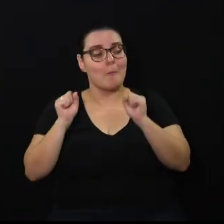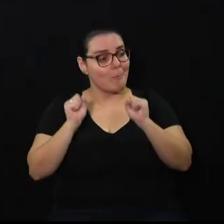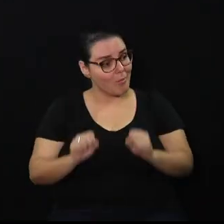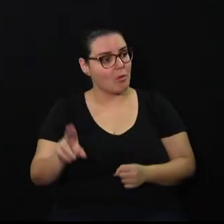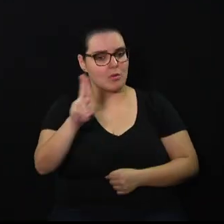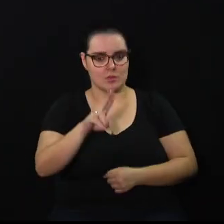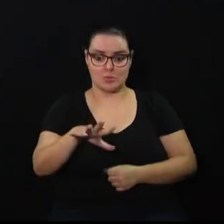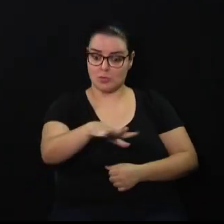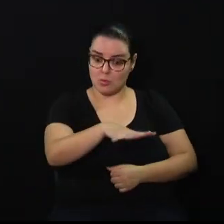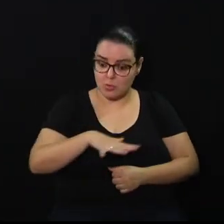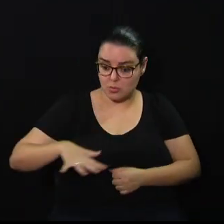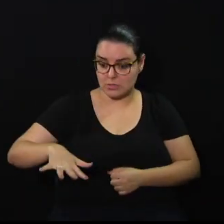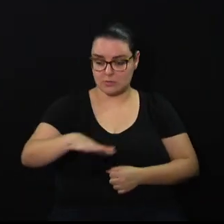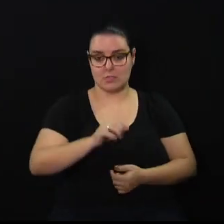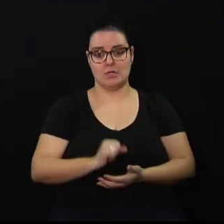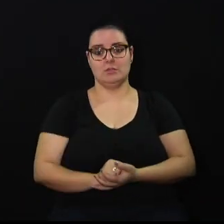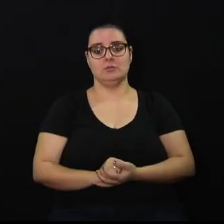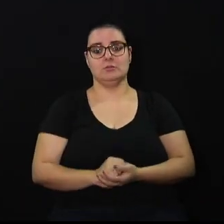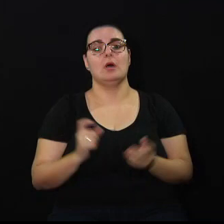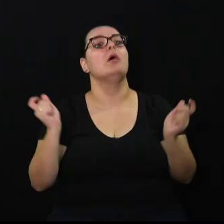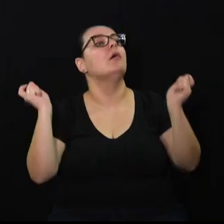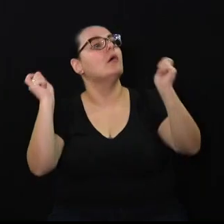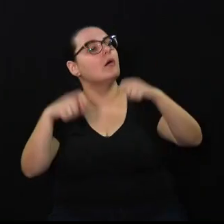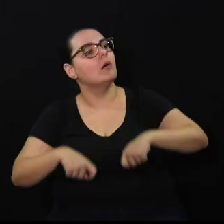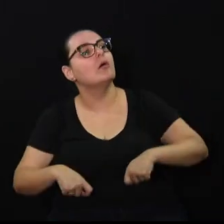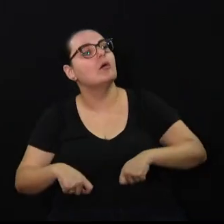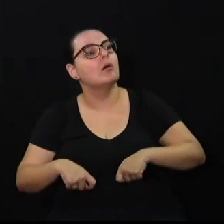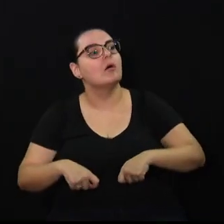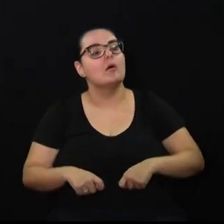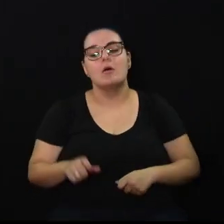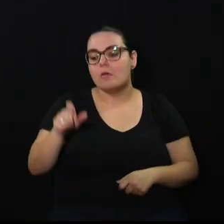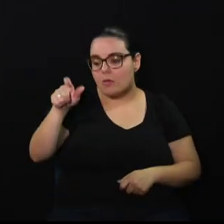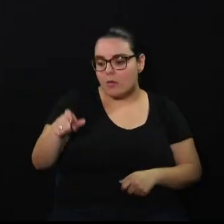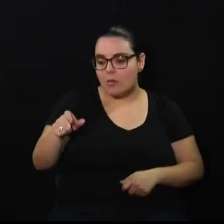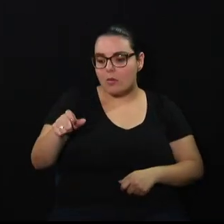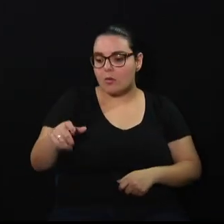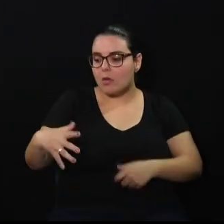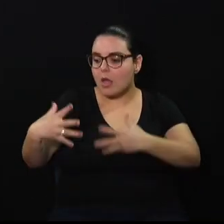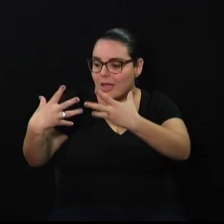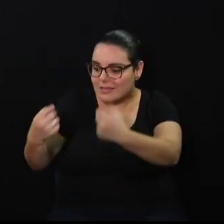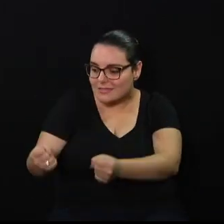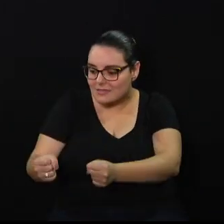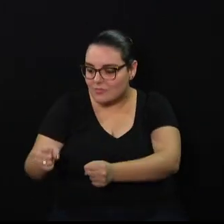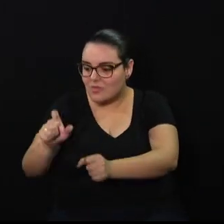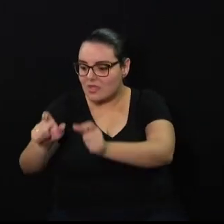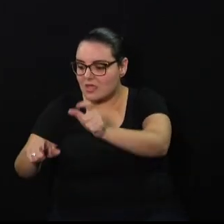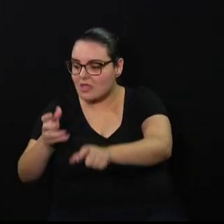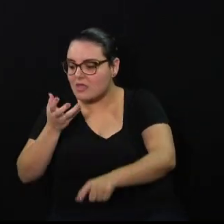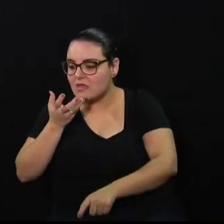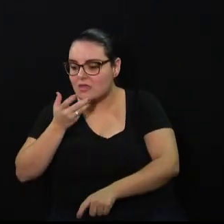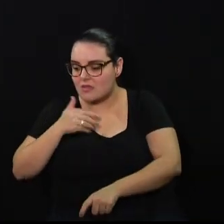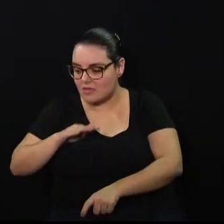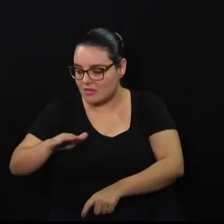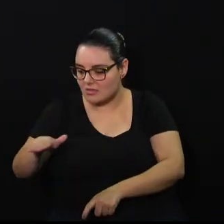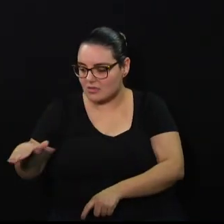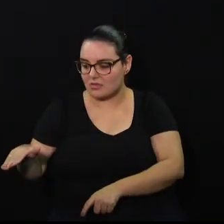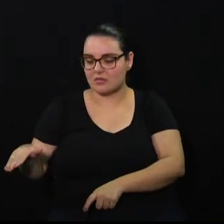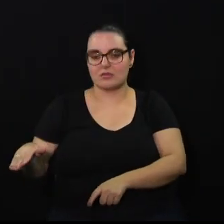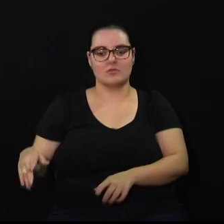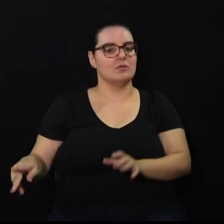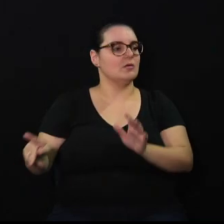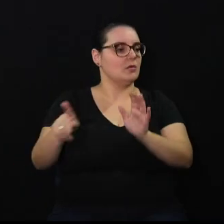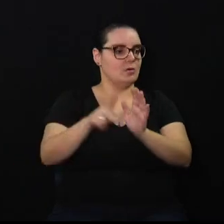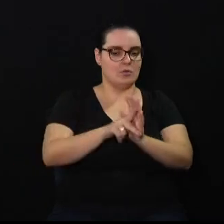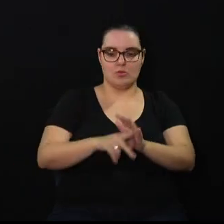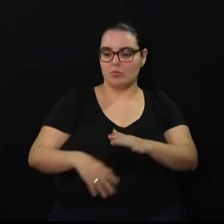nem tão a capacitação desde o porteiro que vai receber essa criança cada um dentro da sua área de atribuição dentro daquilo